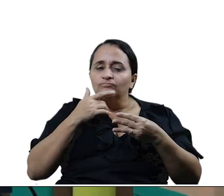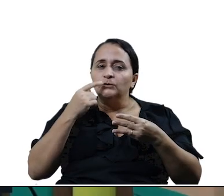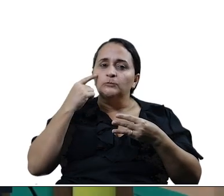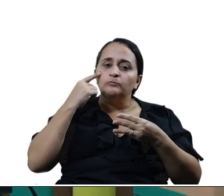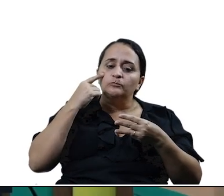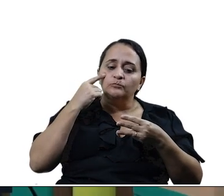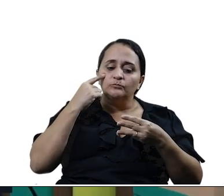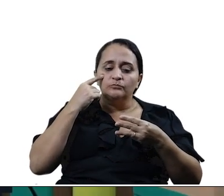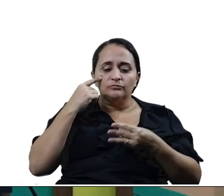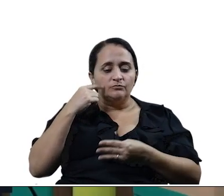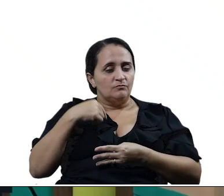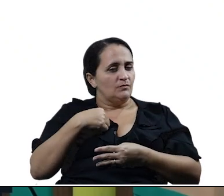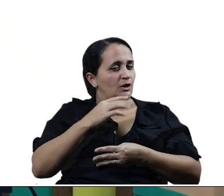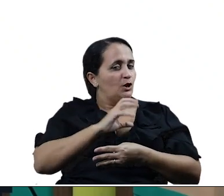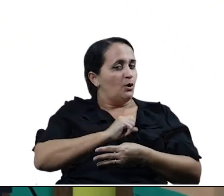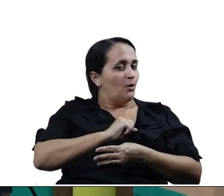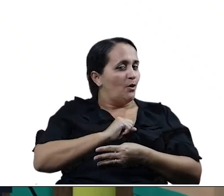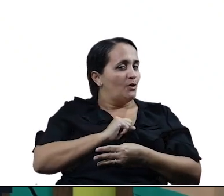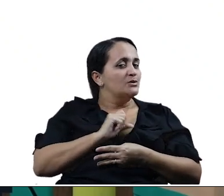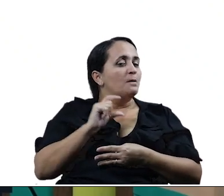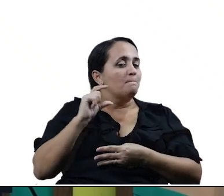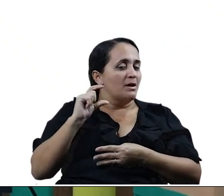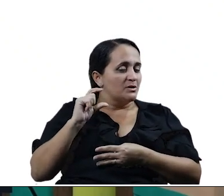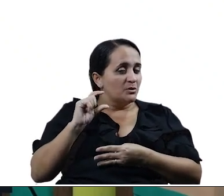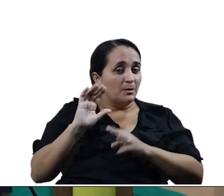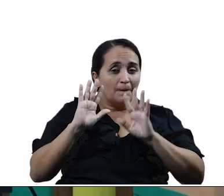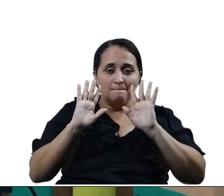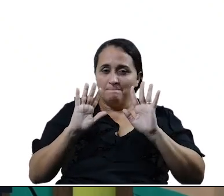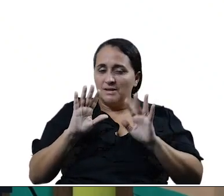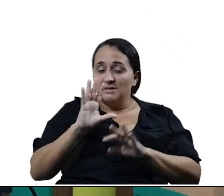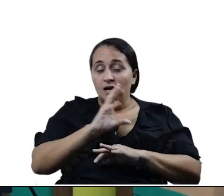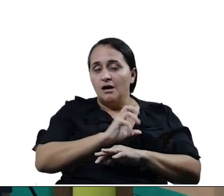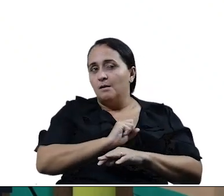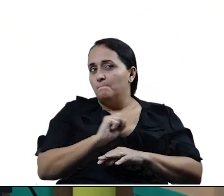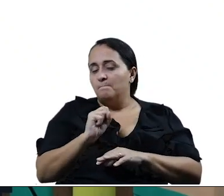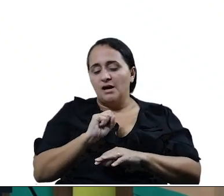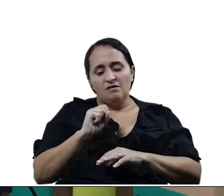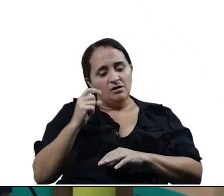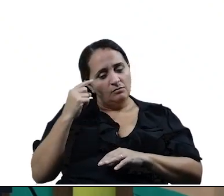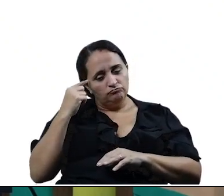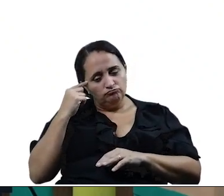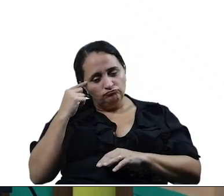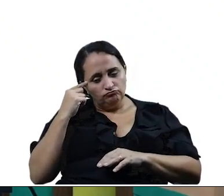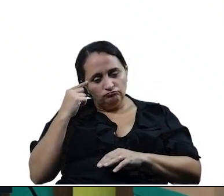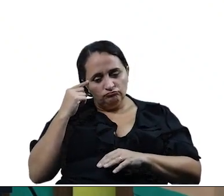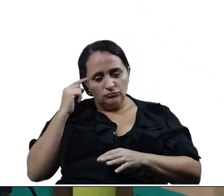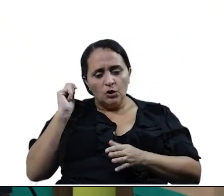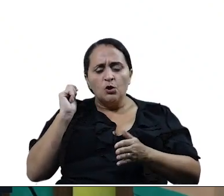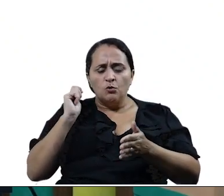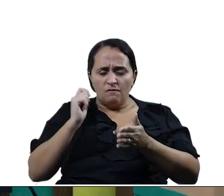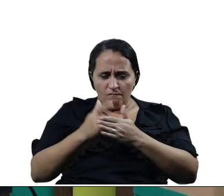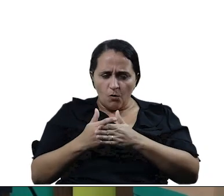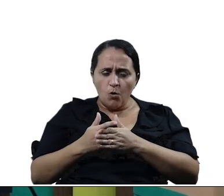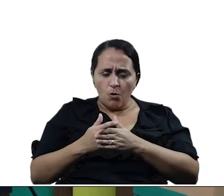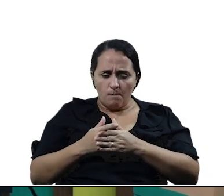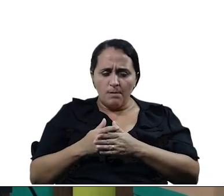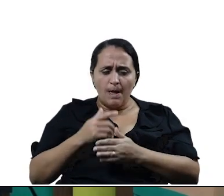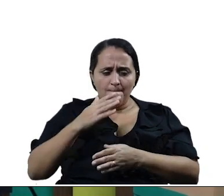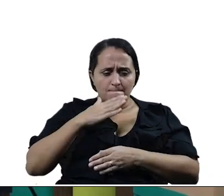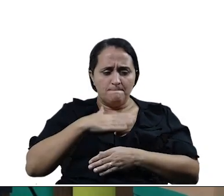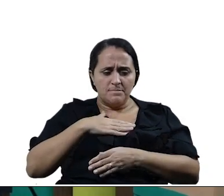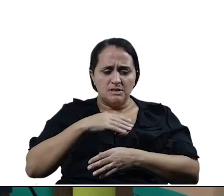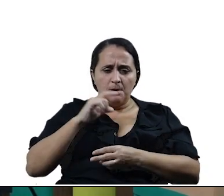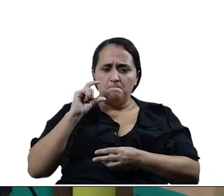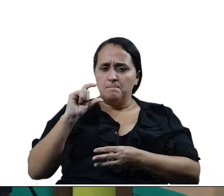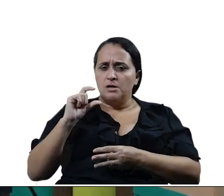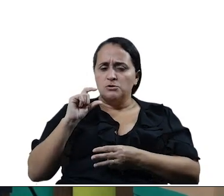parente? Ele amava paçoca, então ele falou, não quero saber, eu vou comprar minha paçoca e o resto eu vou